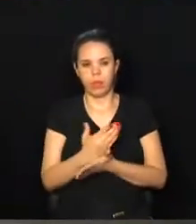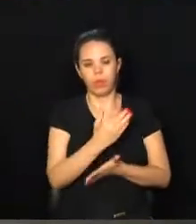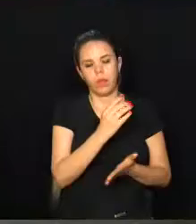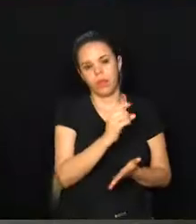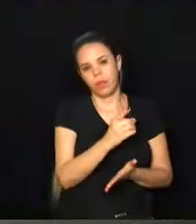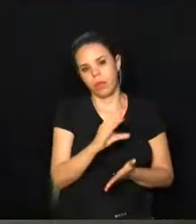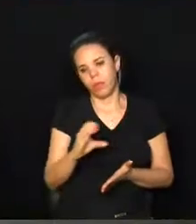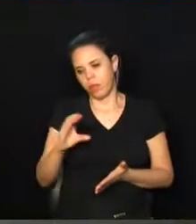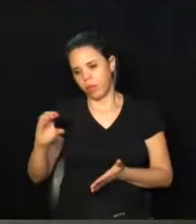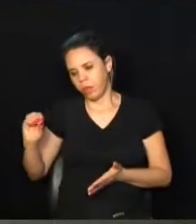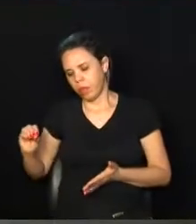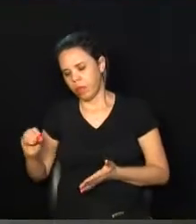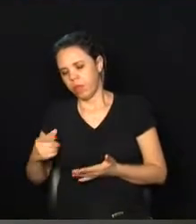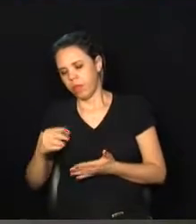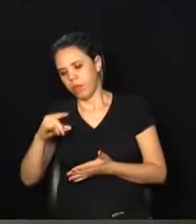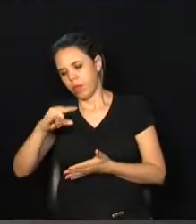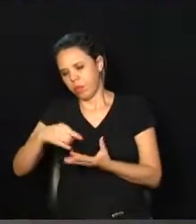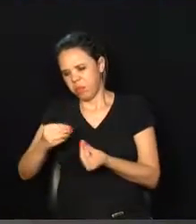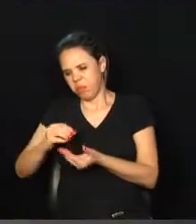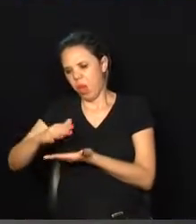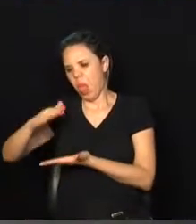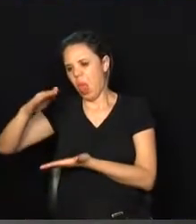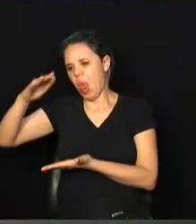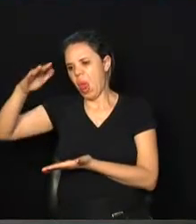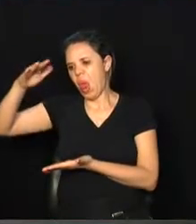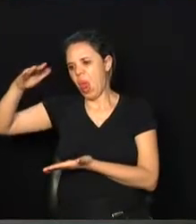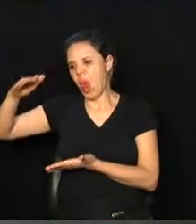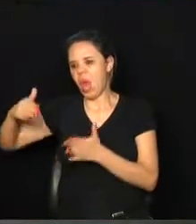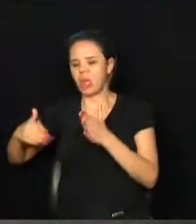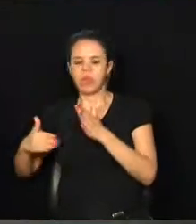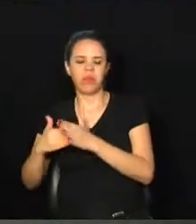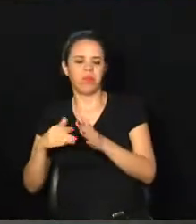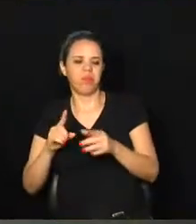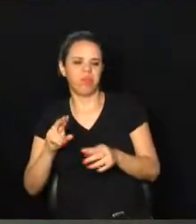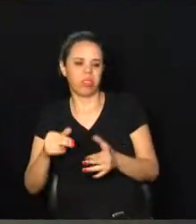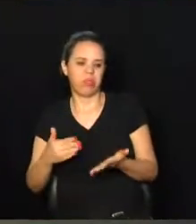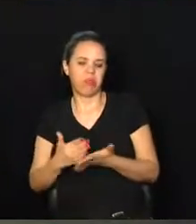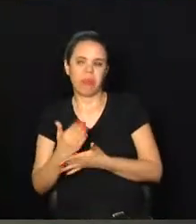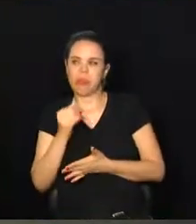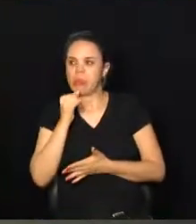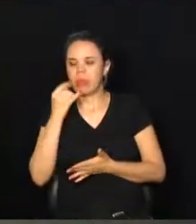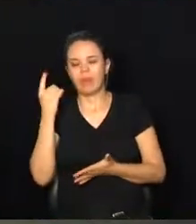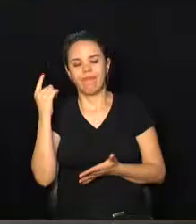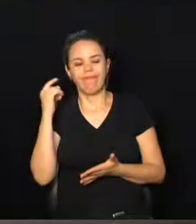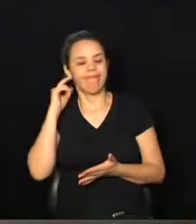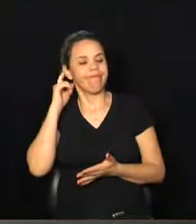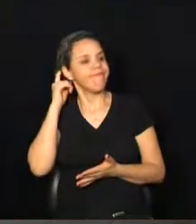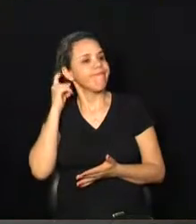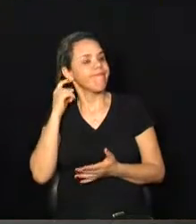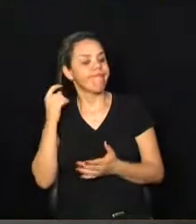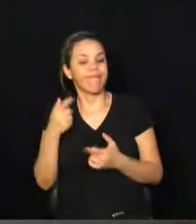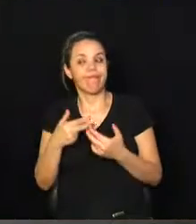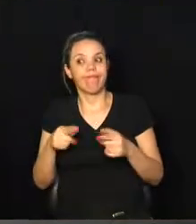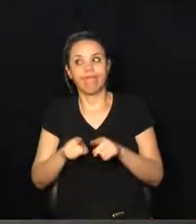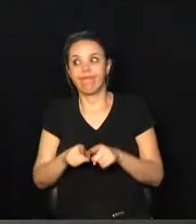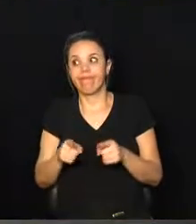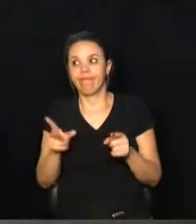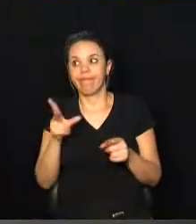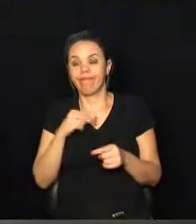CCO, deveria ser só no CCO, nunca na aprovação. Então, são coisas que você